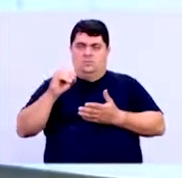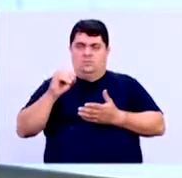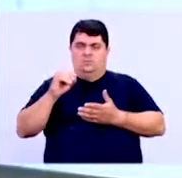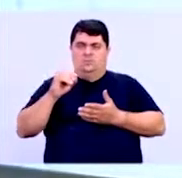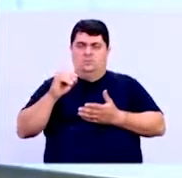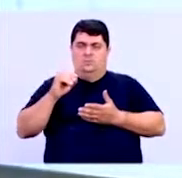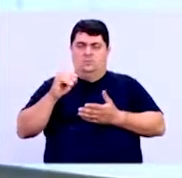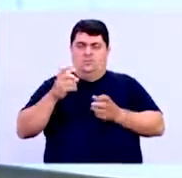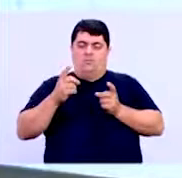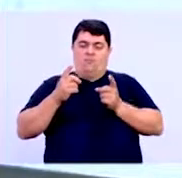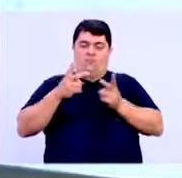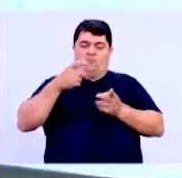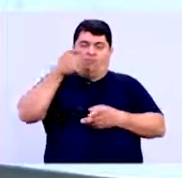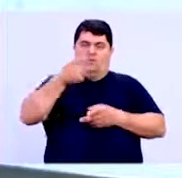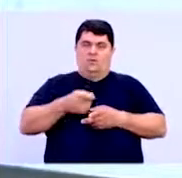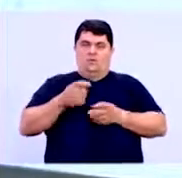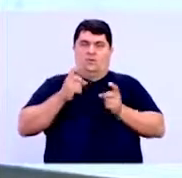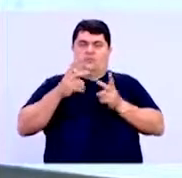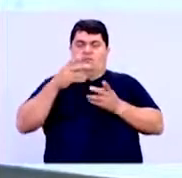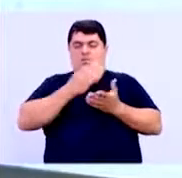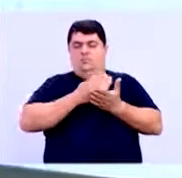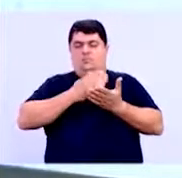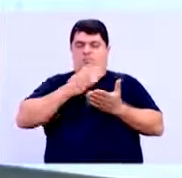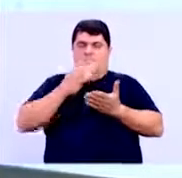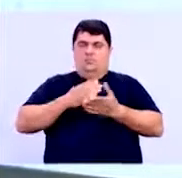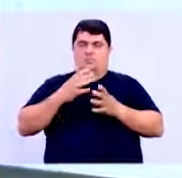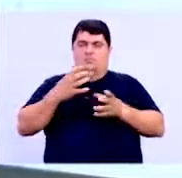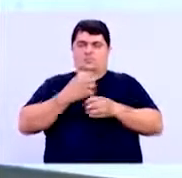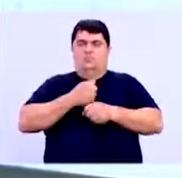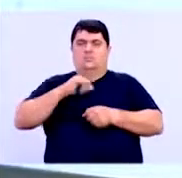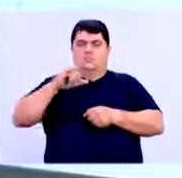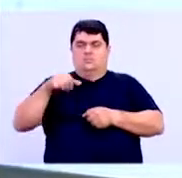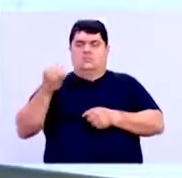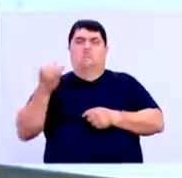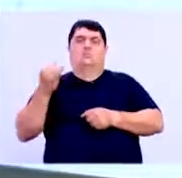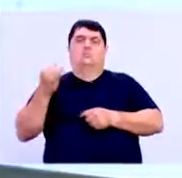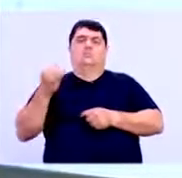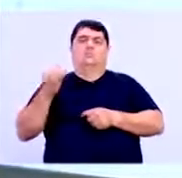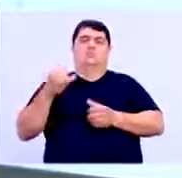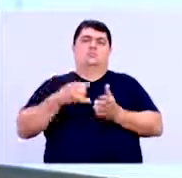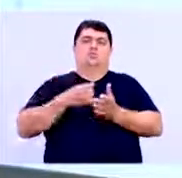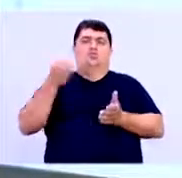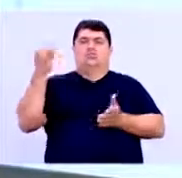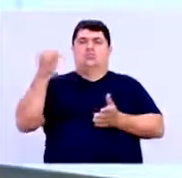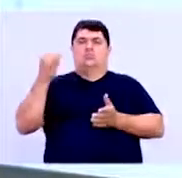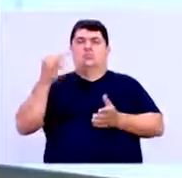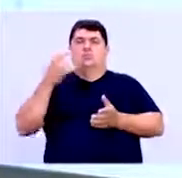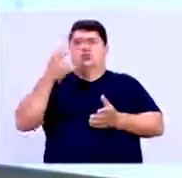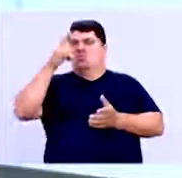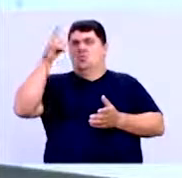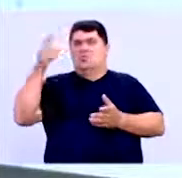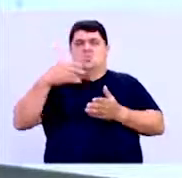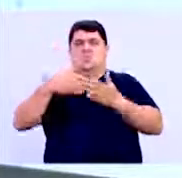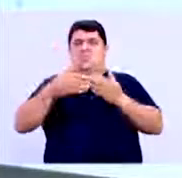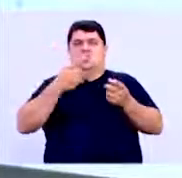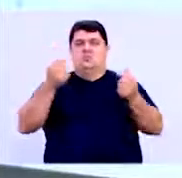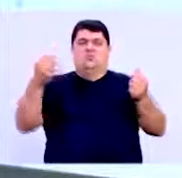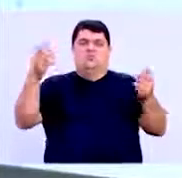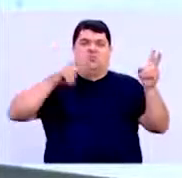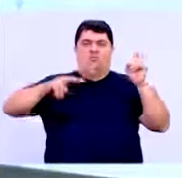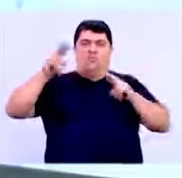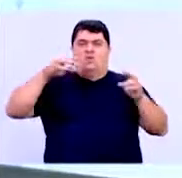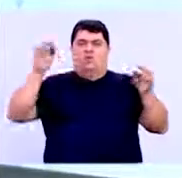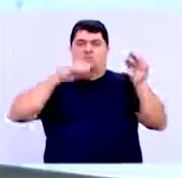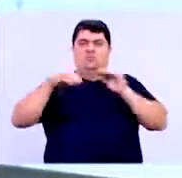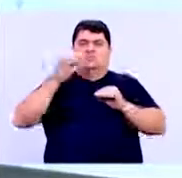saldo inicial, vendas à vista, vendas a prazos, mais juros. E algum bem que você ganhou na justiça ou entrou um